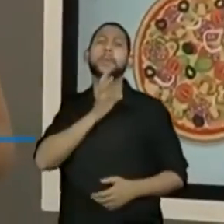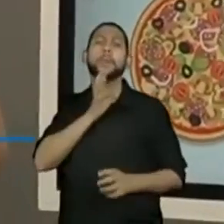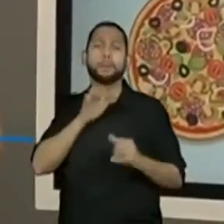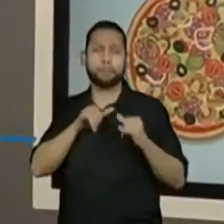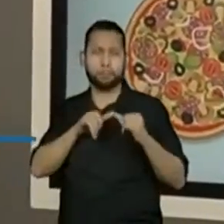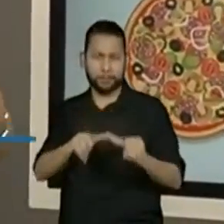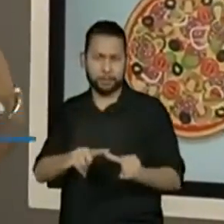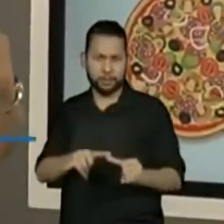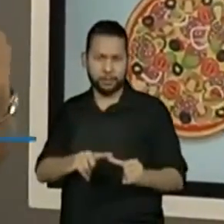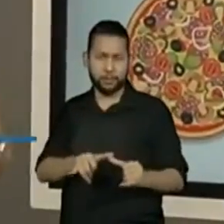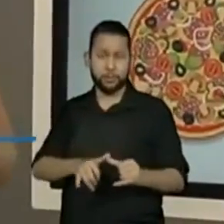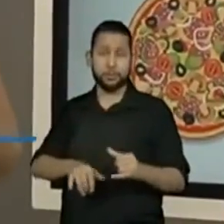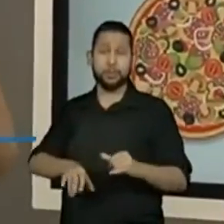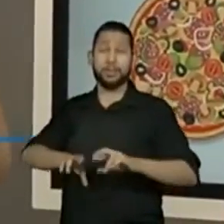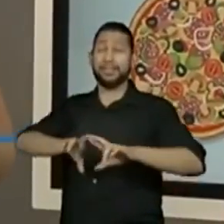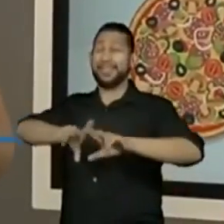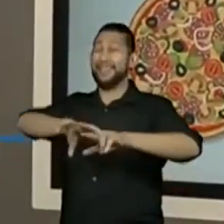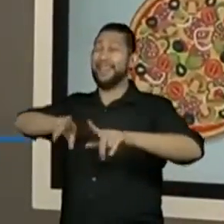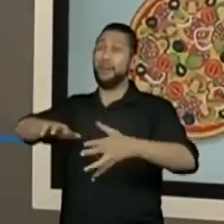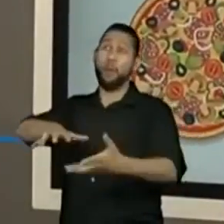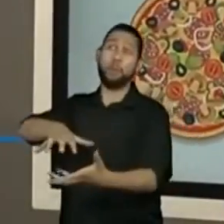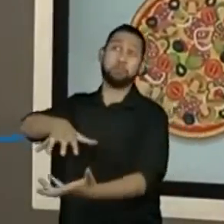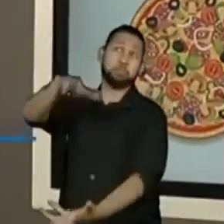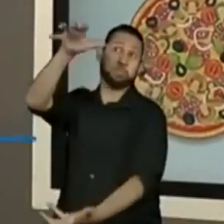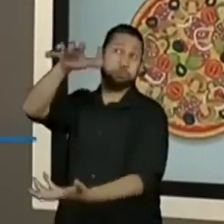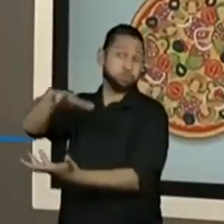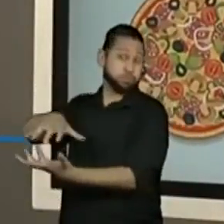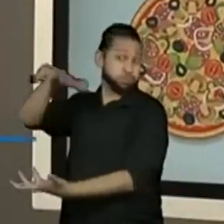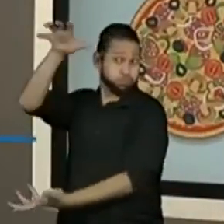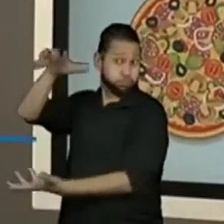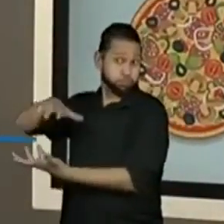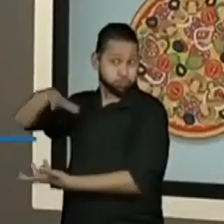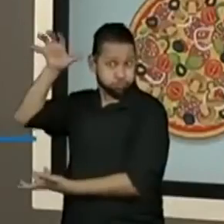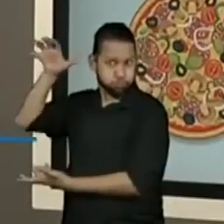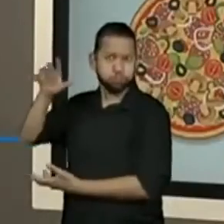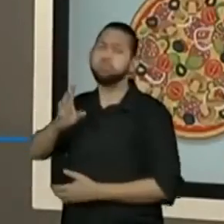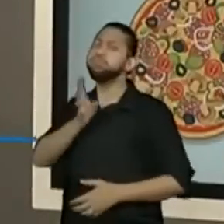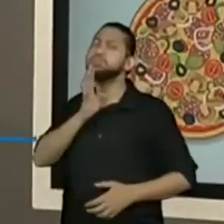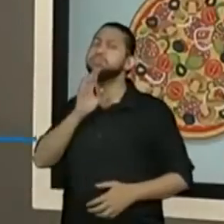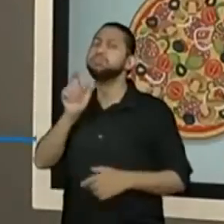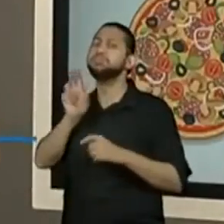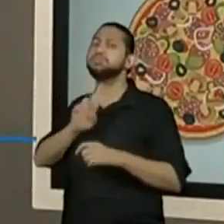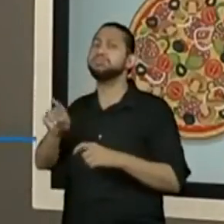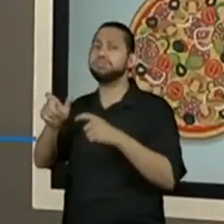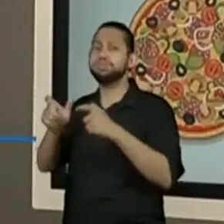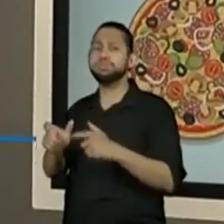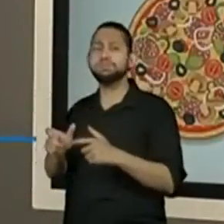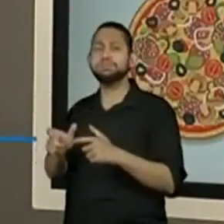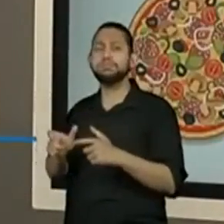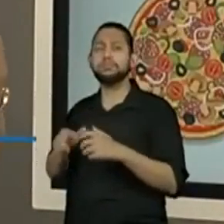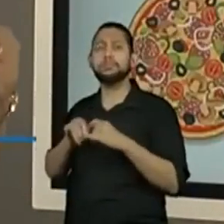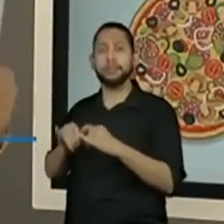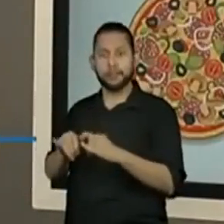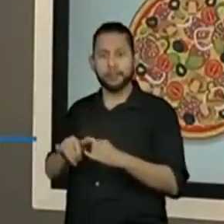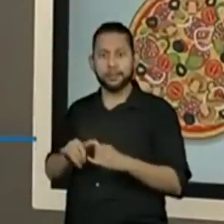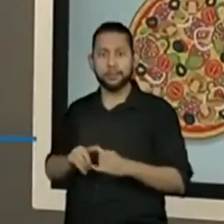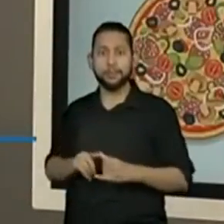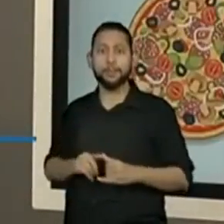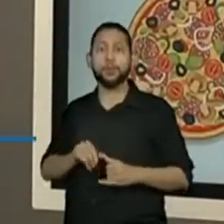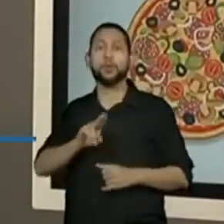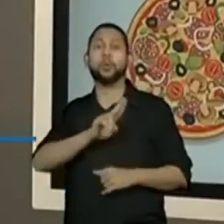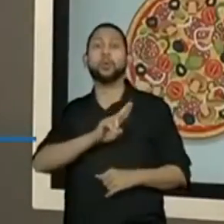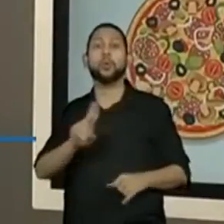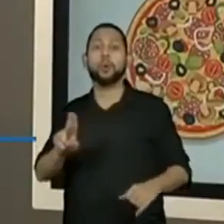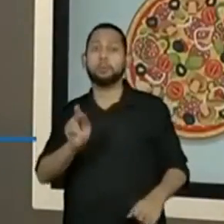de um supermercado que vende grandes quantidades de produto e eles vendem os produtos em